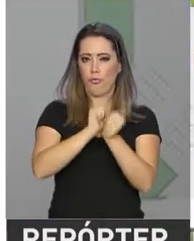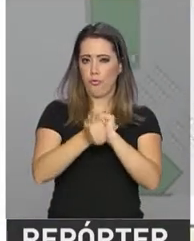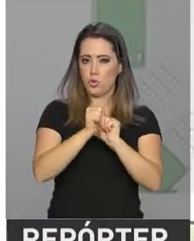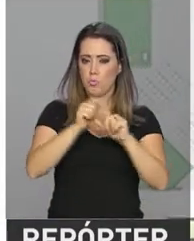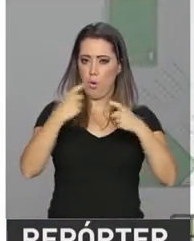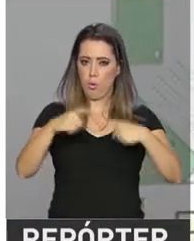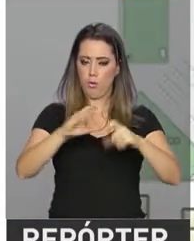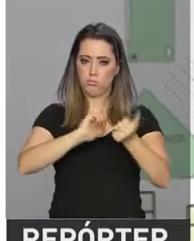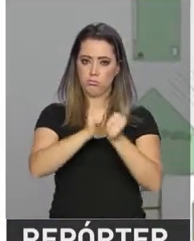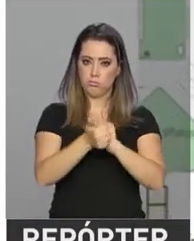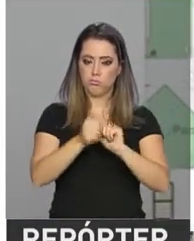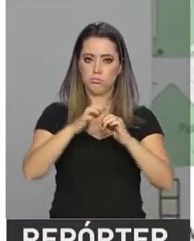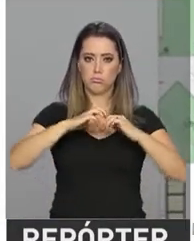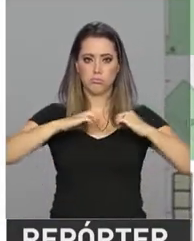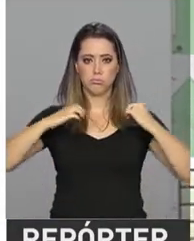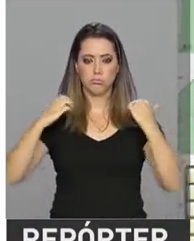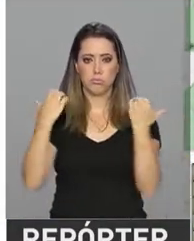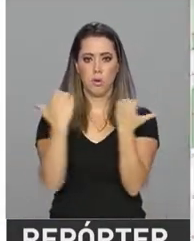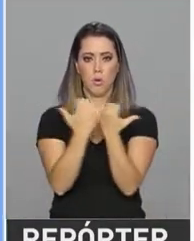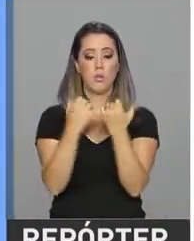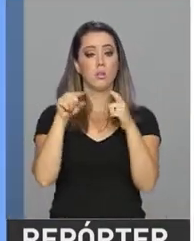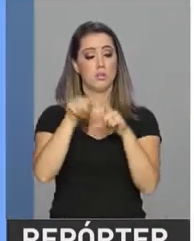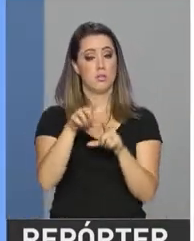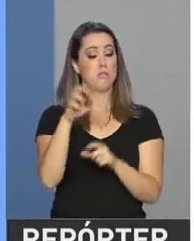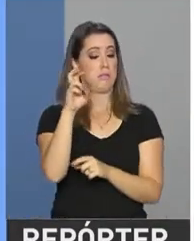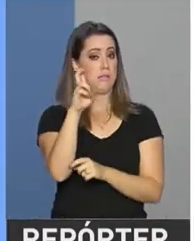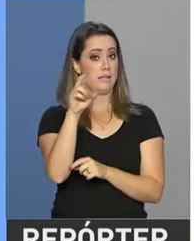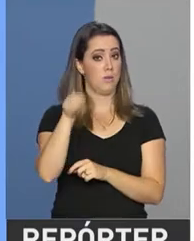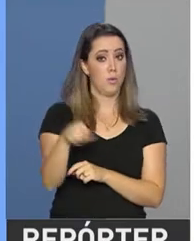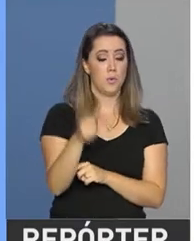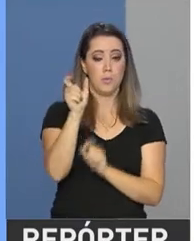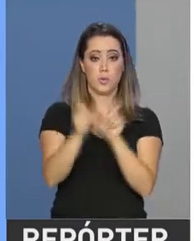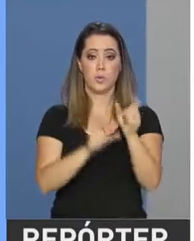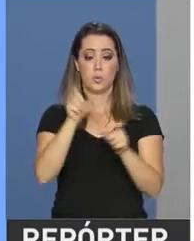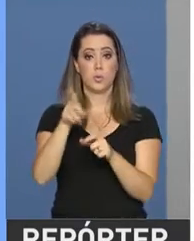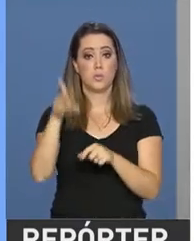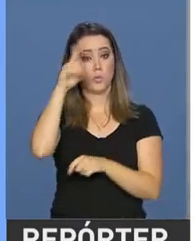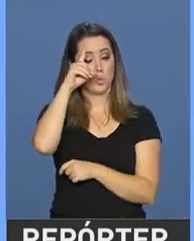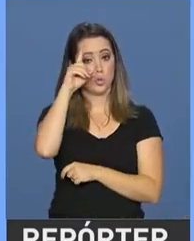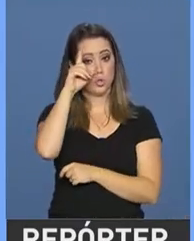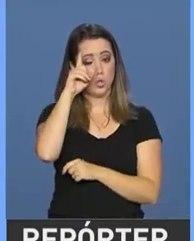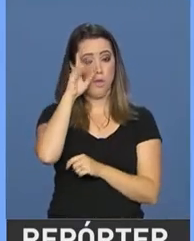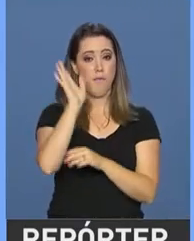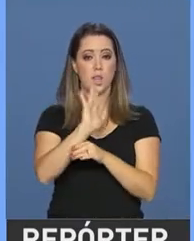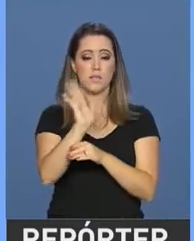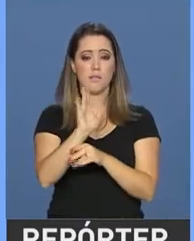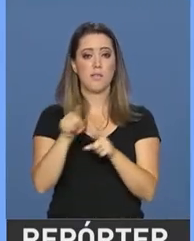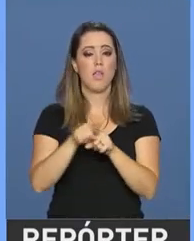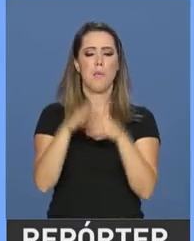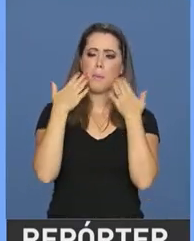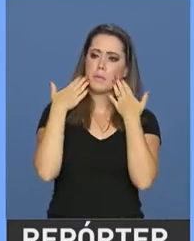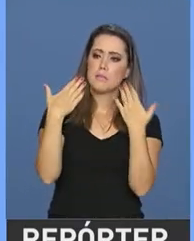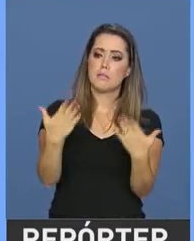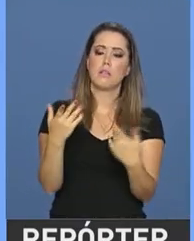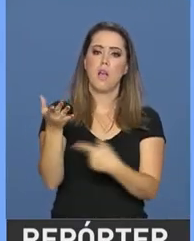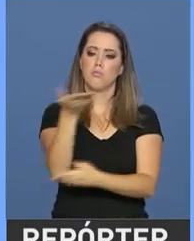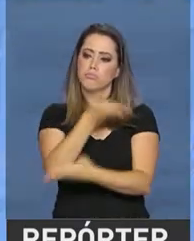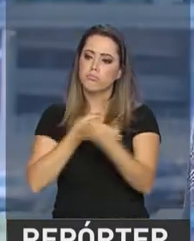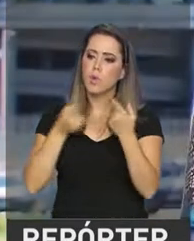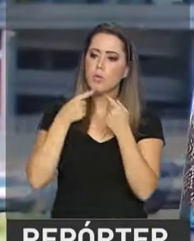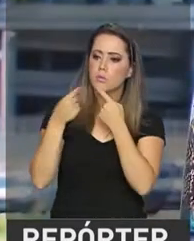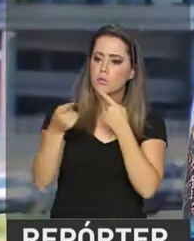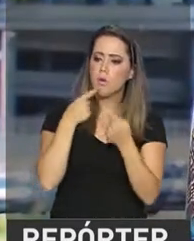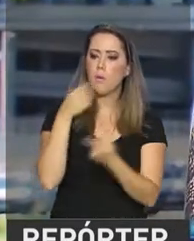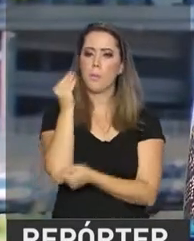A vila deve receber 5 mil pessoas por dia e vai ter cinema, exposições e um espaço para troca de ideias e